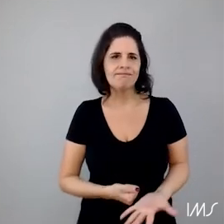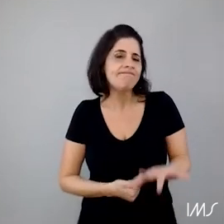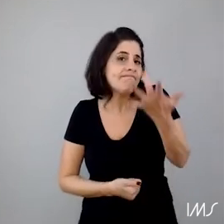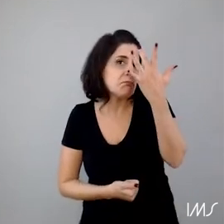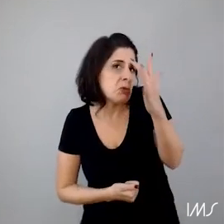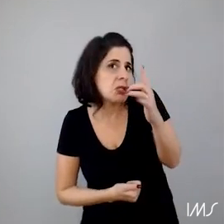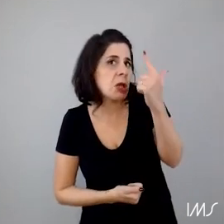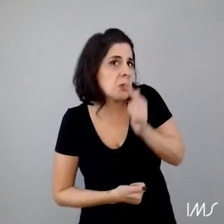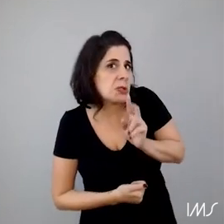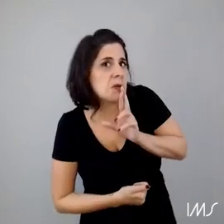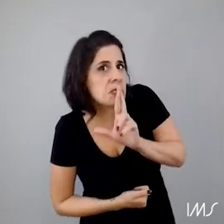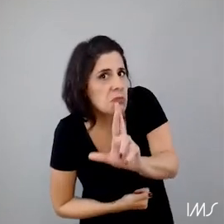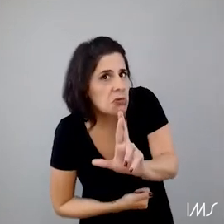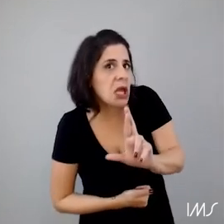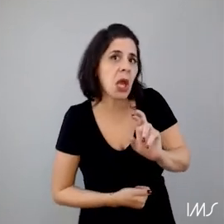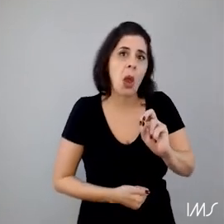Me fala.